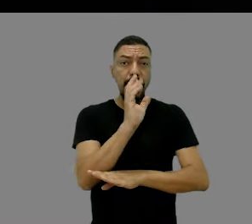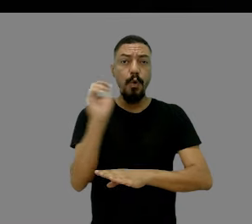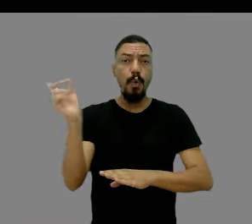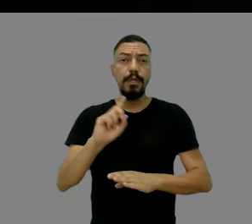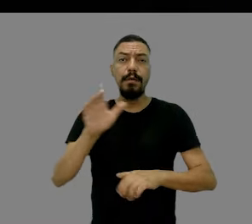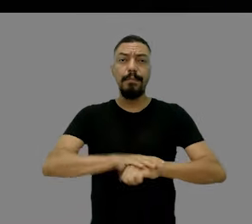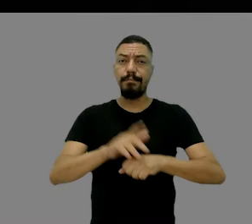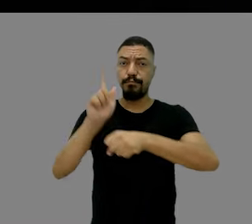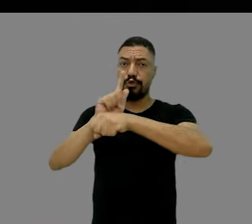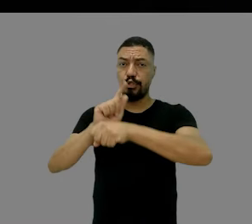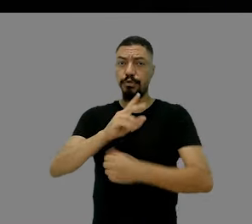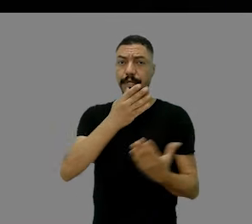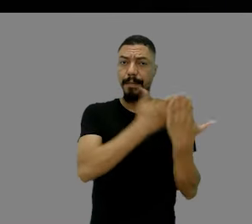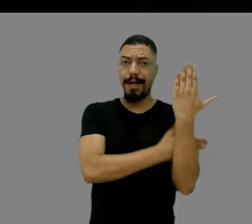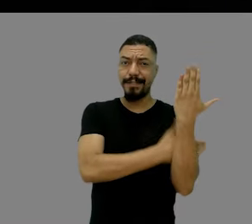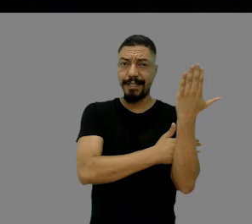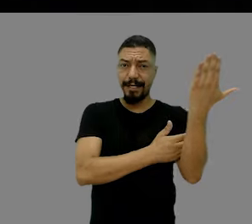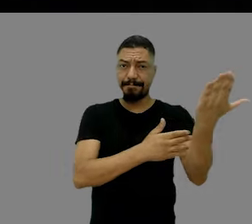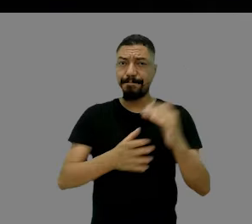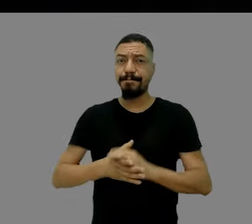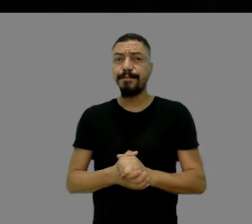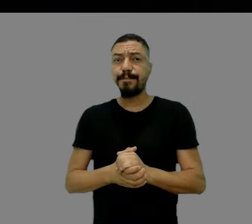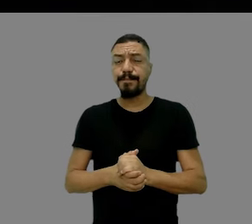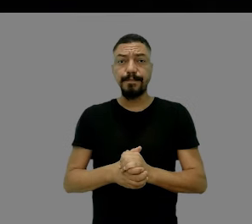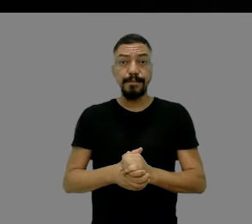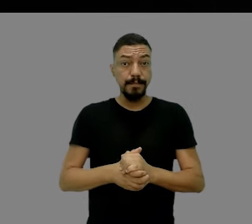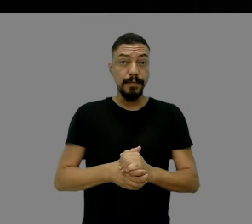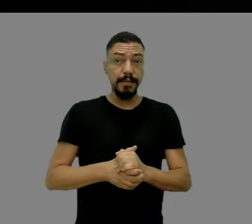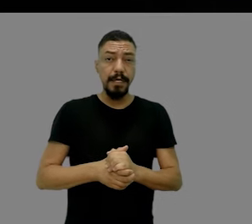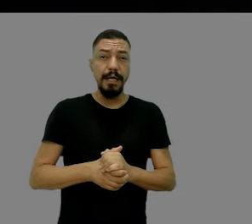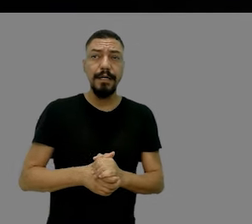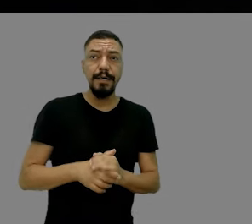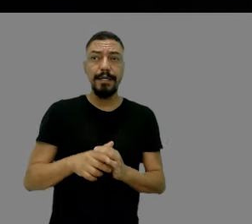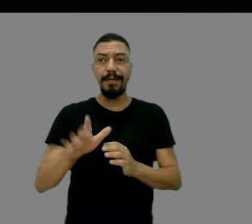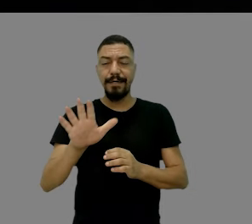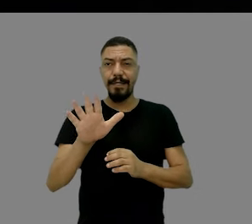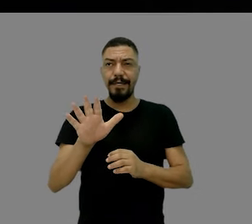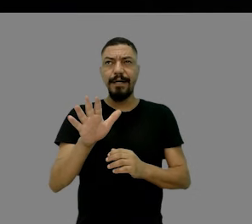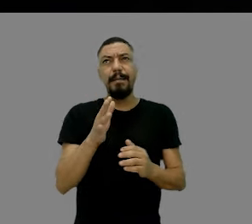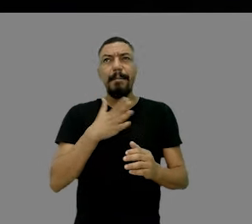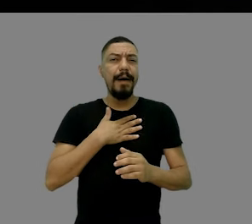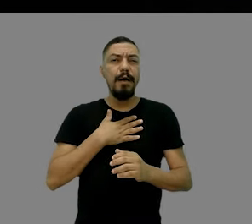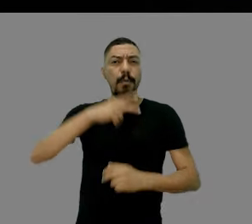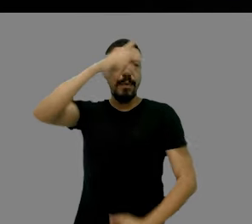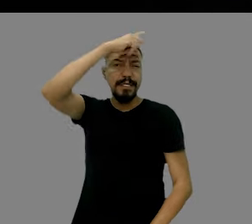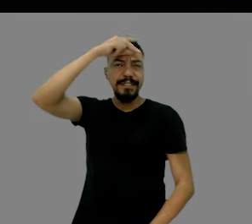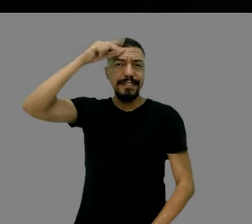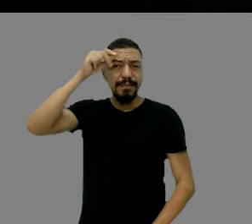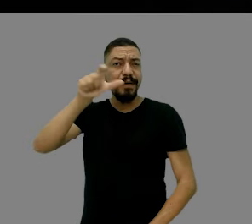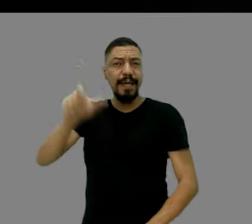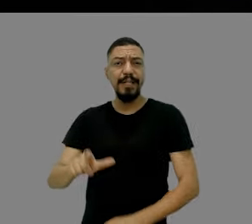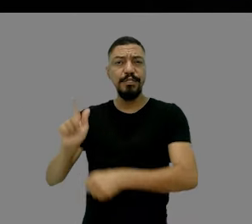só antes de você... mas o meu município, o meu gestor disse que eu posso pagar por recibo simples. Se você tem